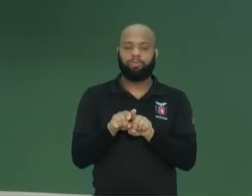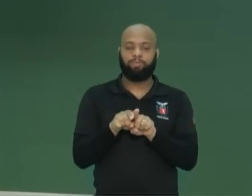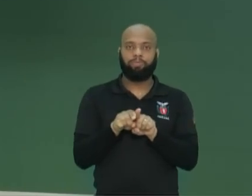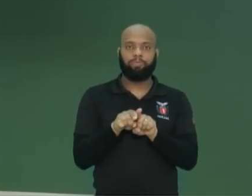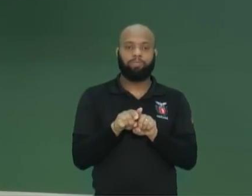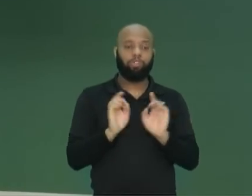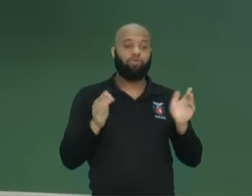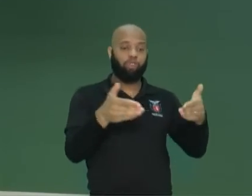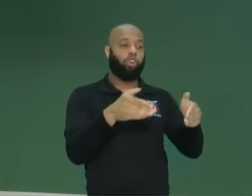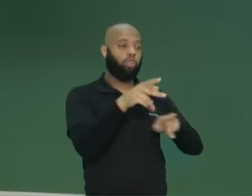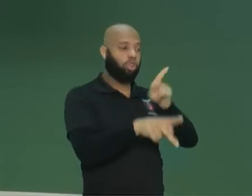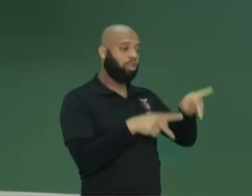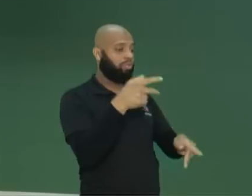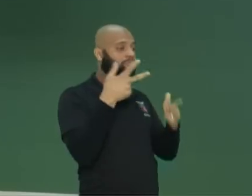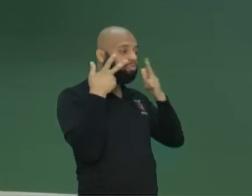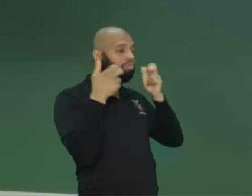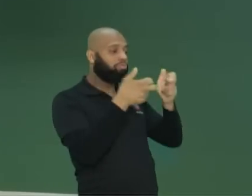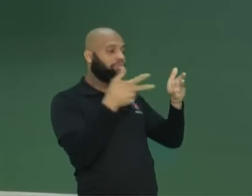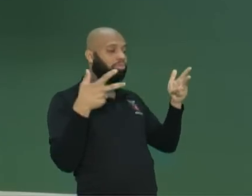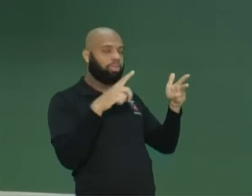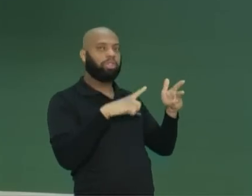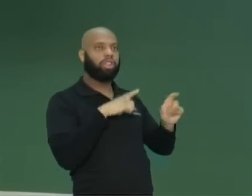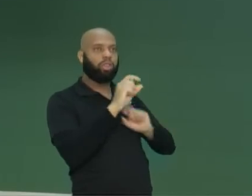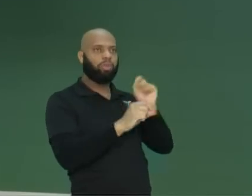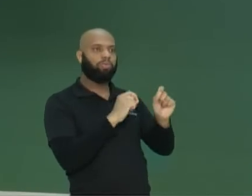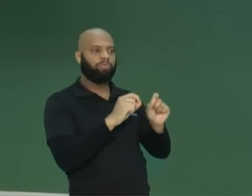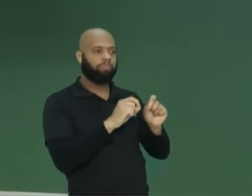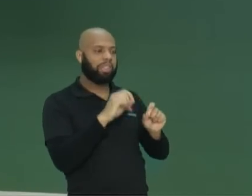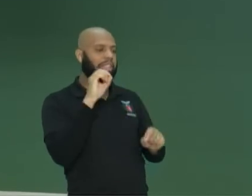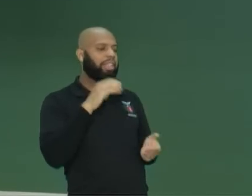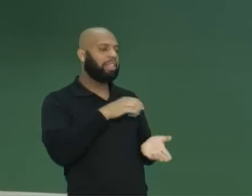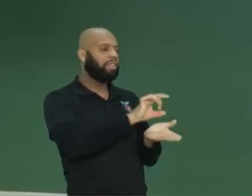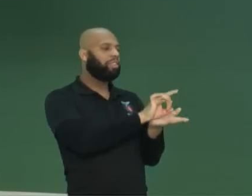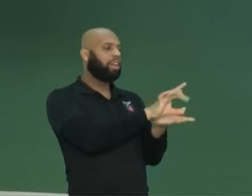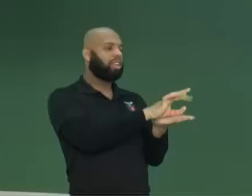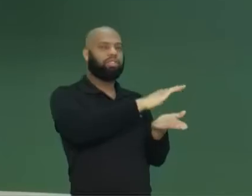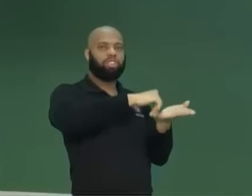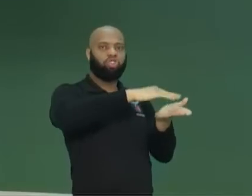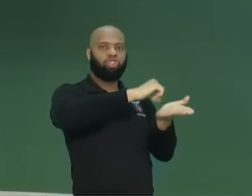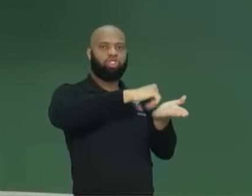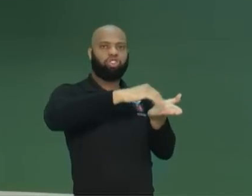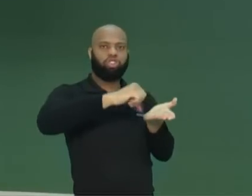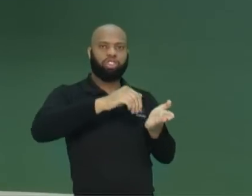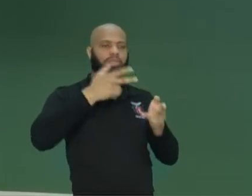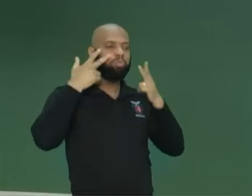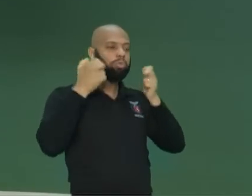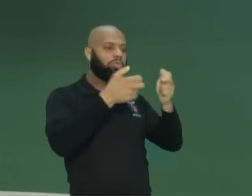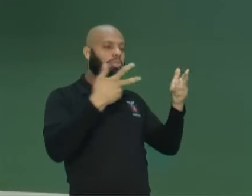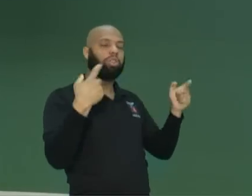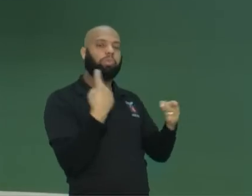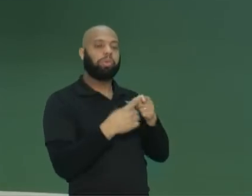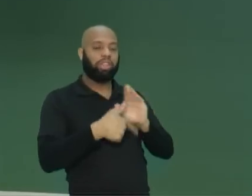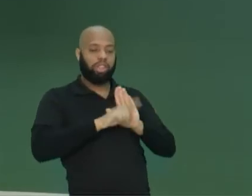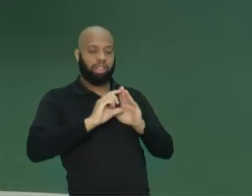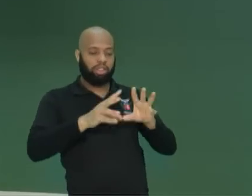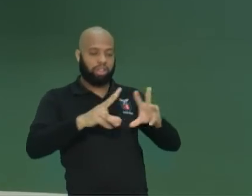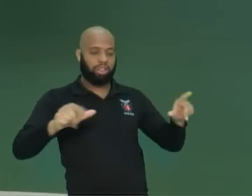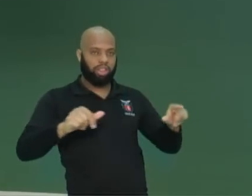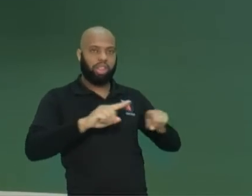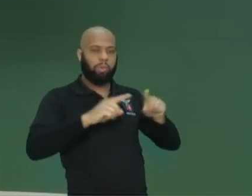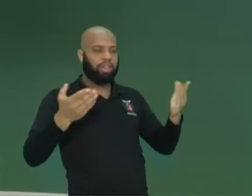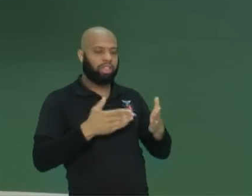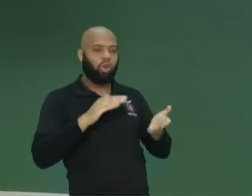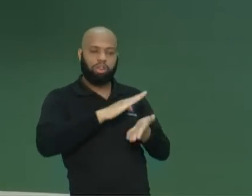indígena? Aumenta a pressão para a desocupação de terras indígenas. Terras que eram indígenas agora vão ter que